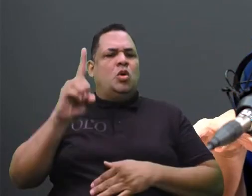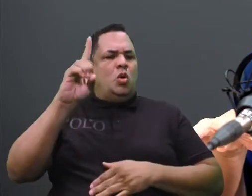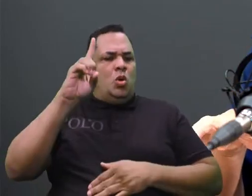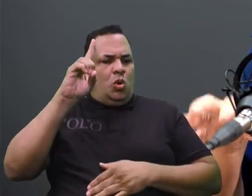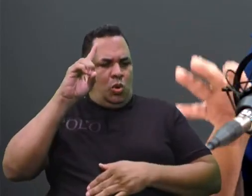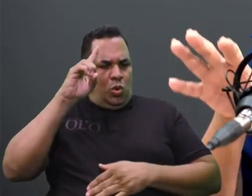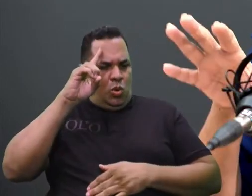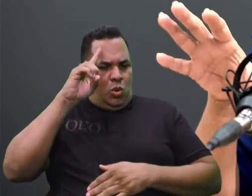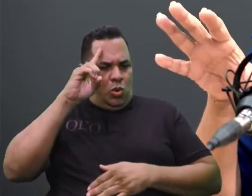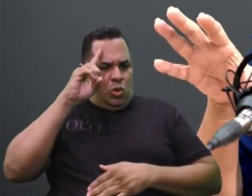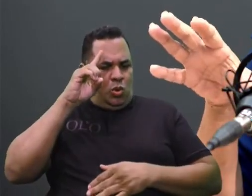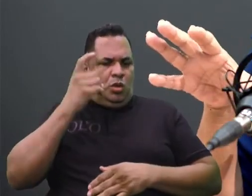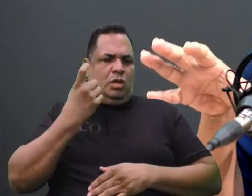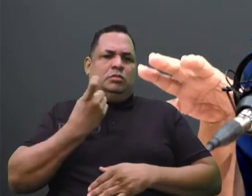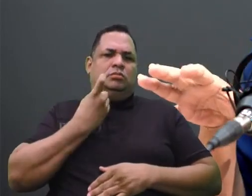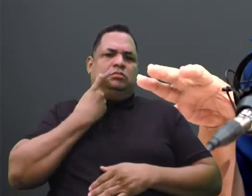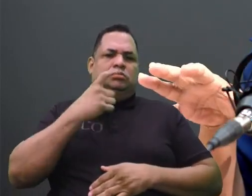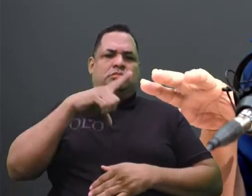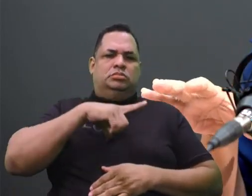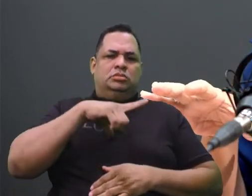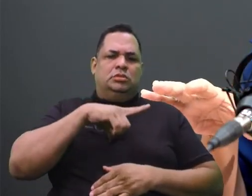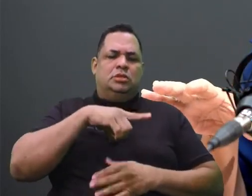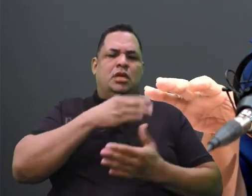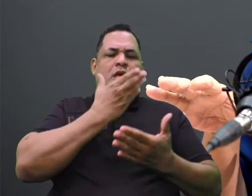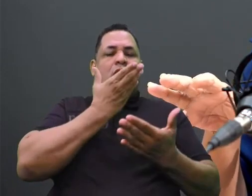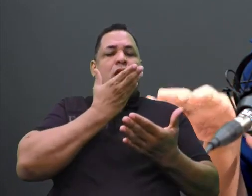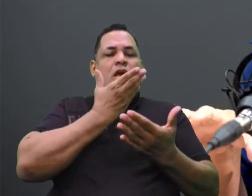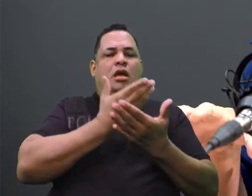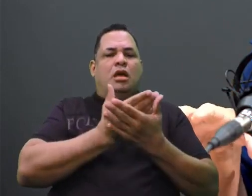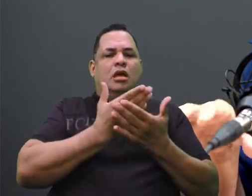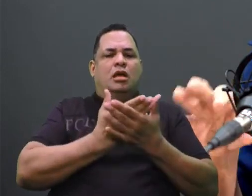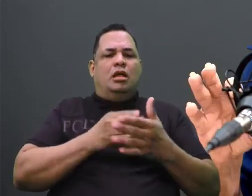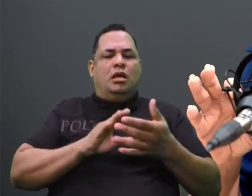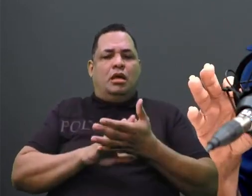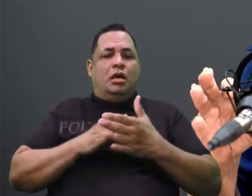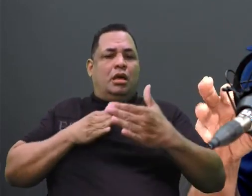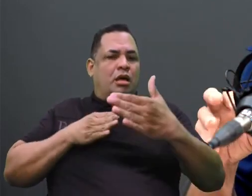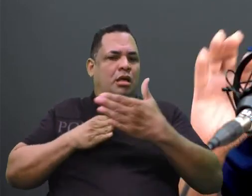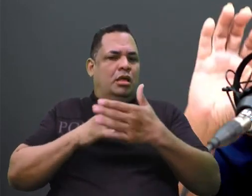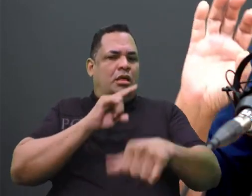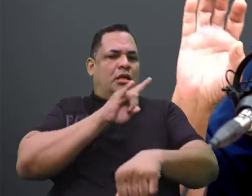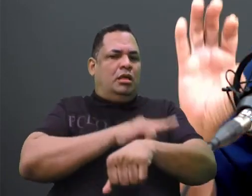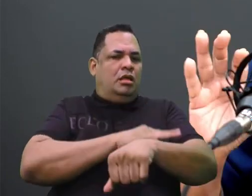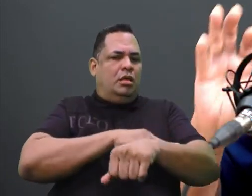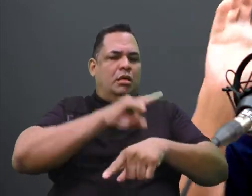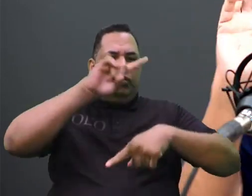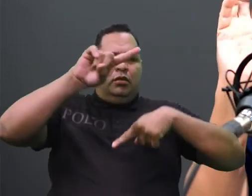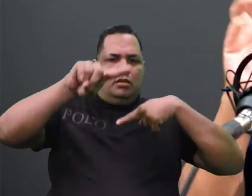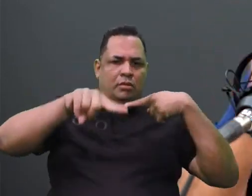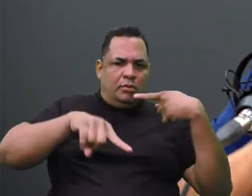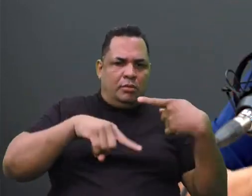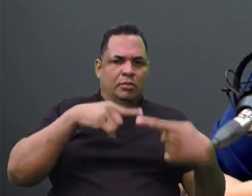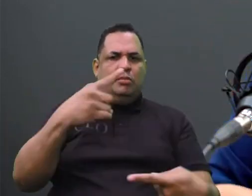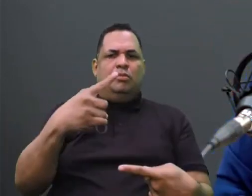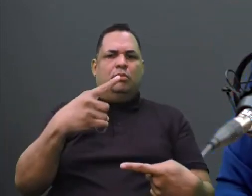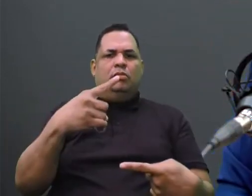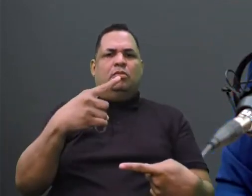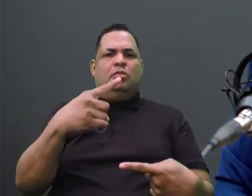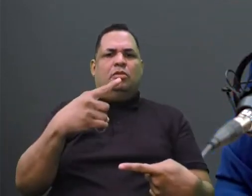sexta-feira, os alunos tinham aula até o horário do recreio, depois a gente ia para a sala